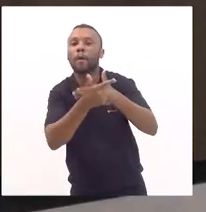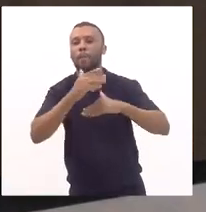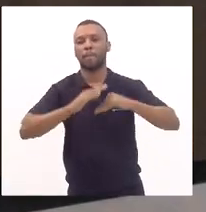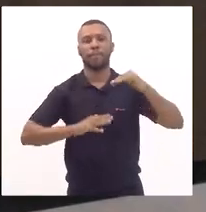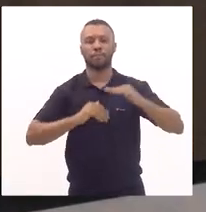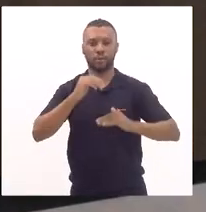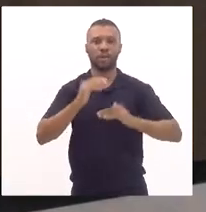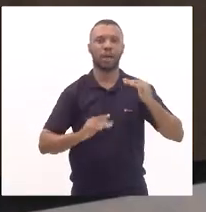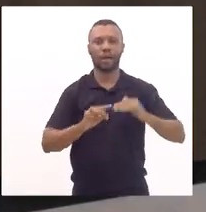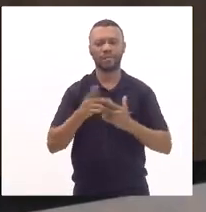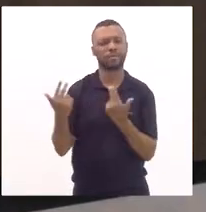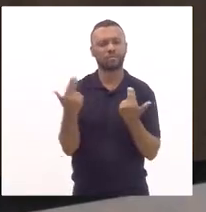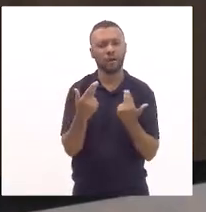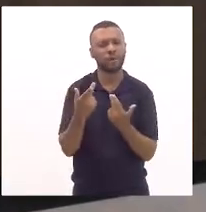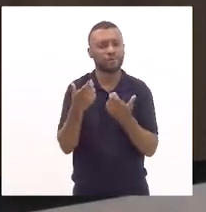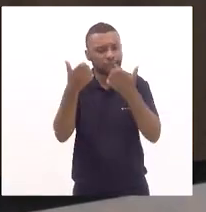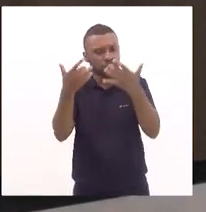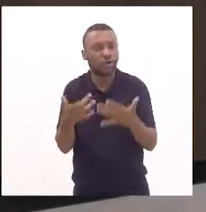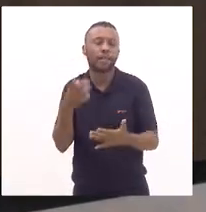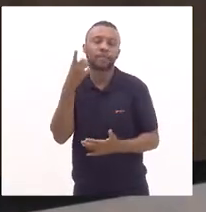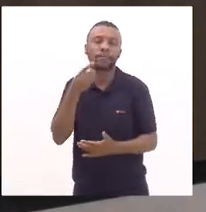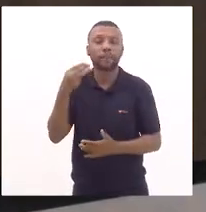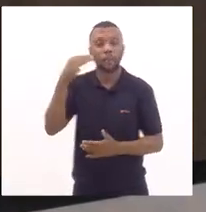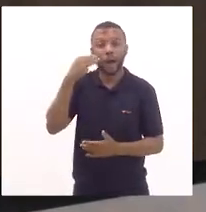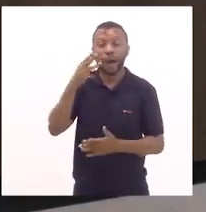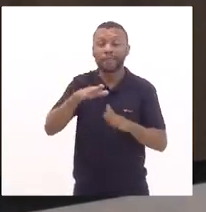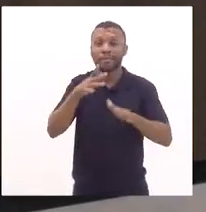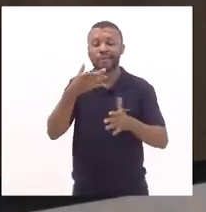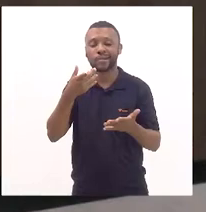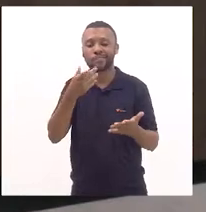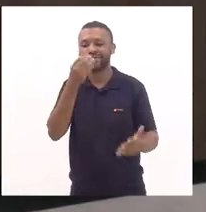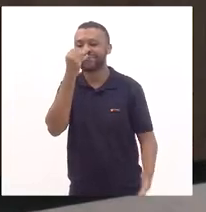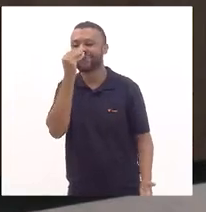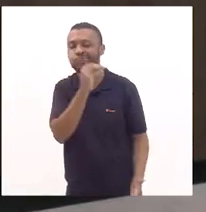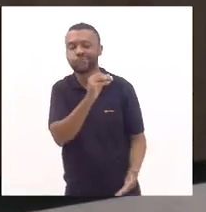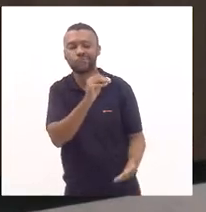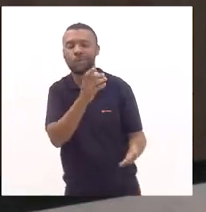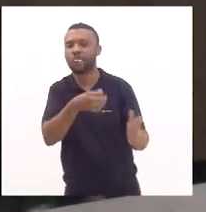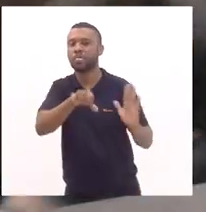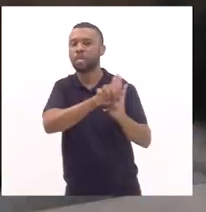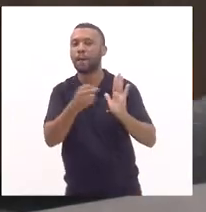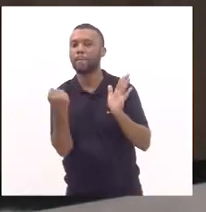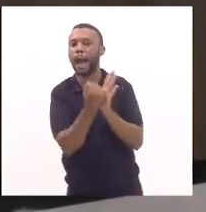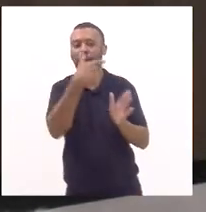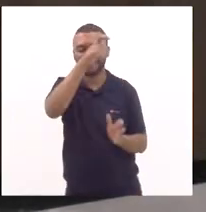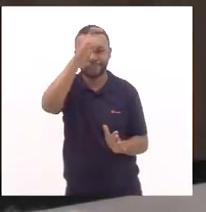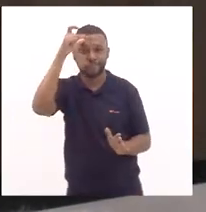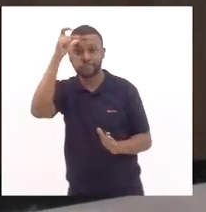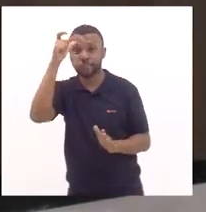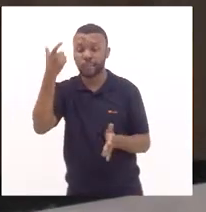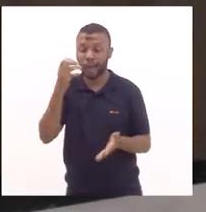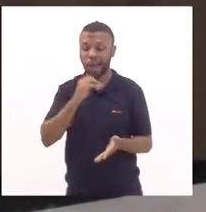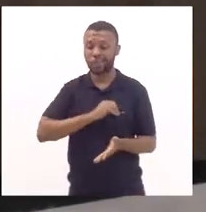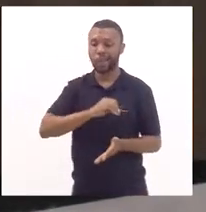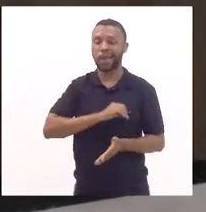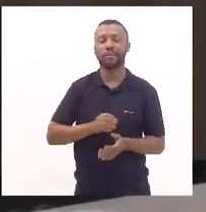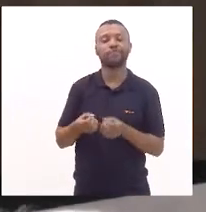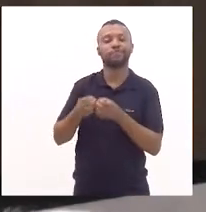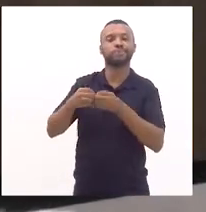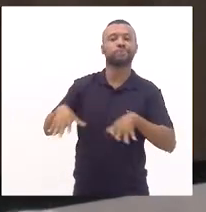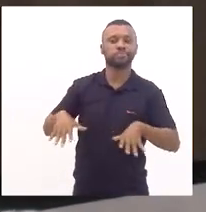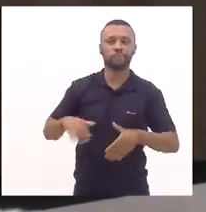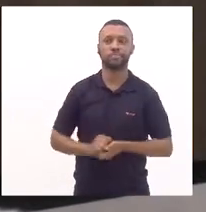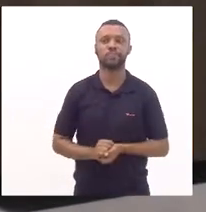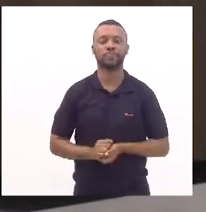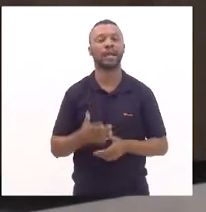como bem falou a deputada Mônica, muitas vezes criminalizada, veem sua renda comprometida. E essa é,